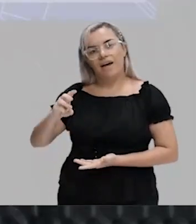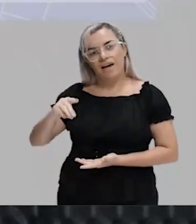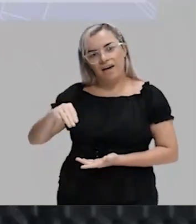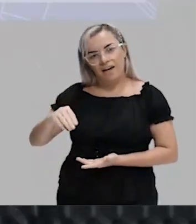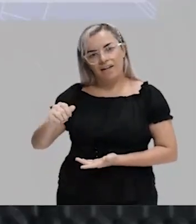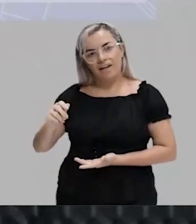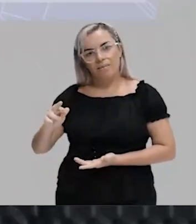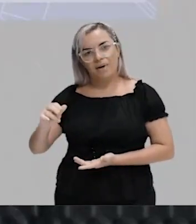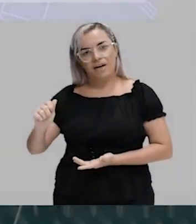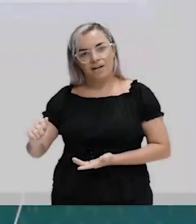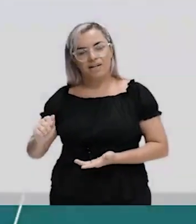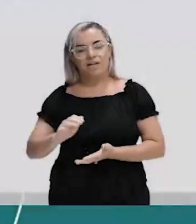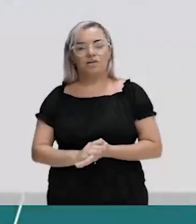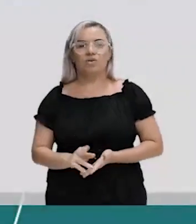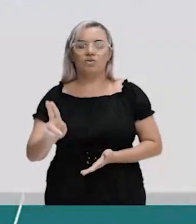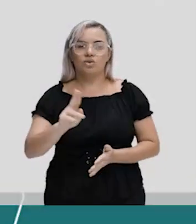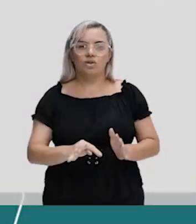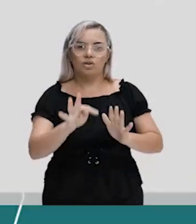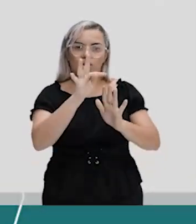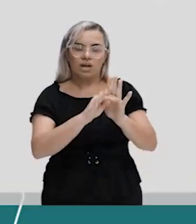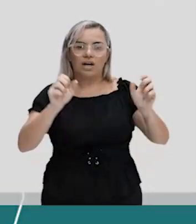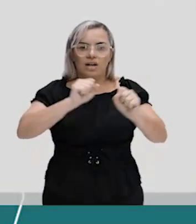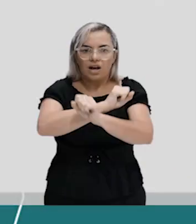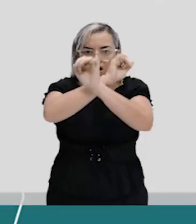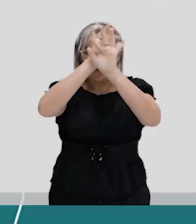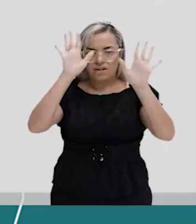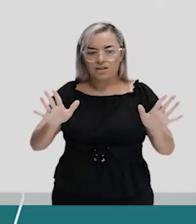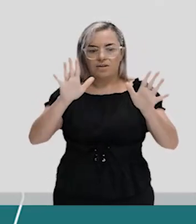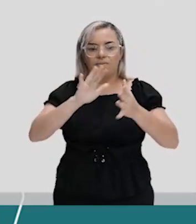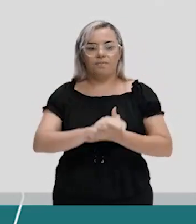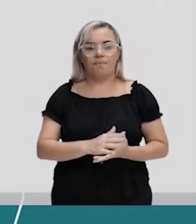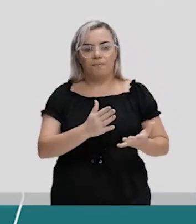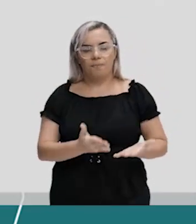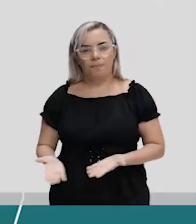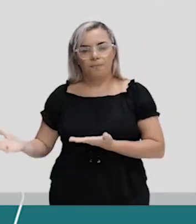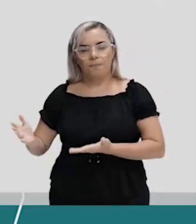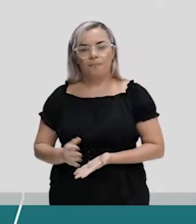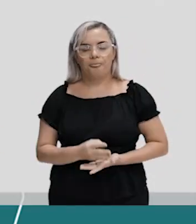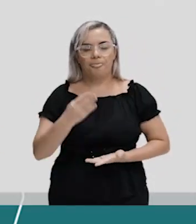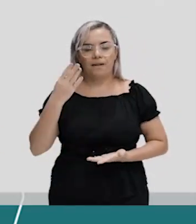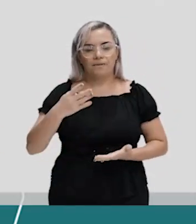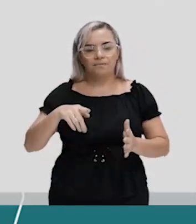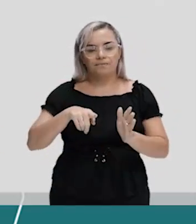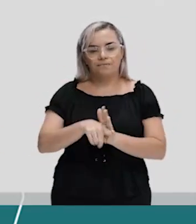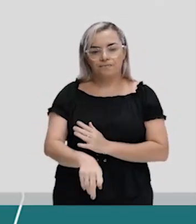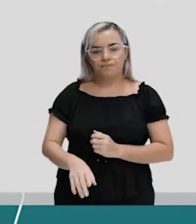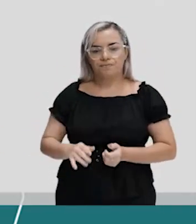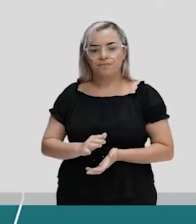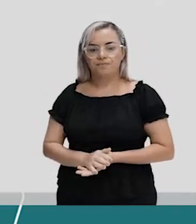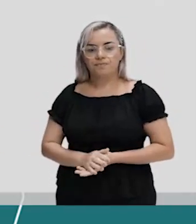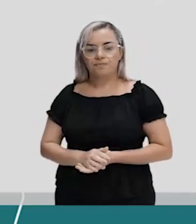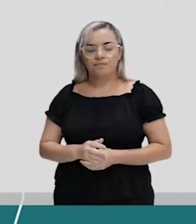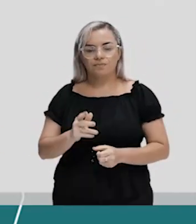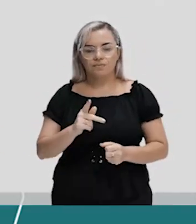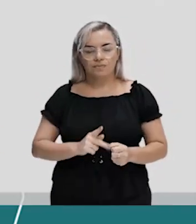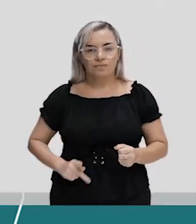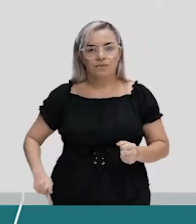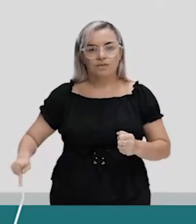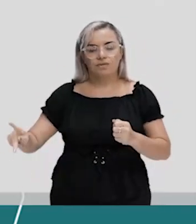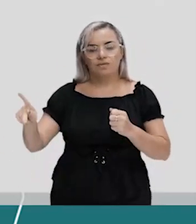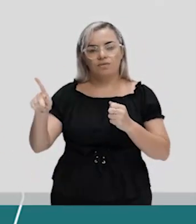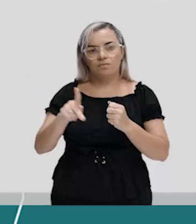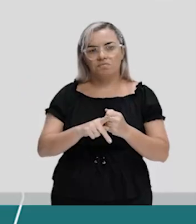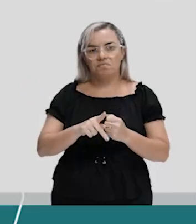texto. Vamos lá para a próxima questão. Encontramos pronome indefinido. Em qual das opções